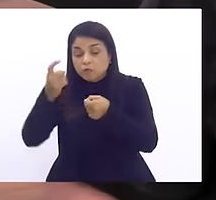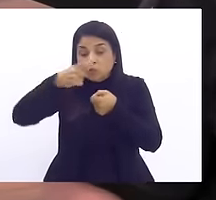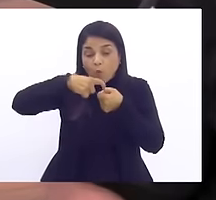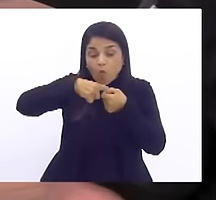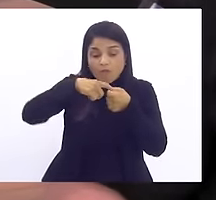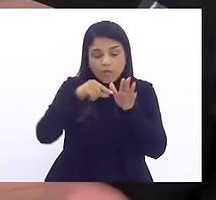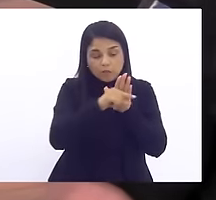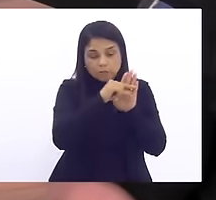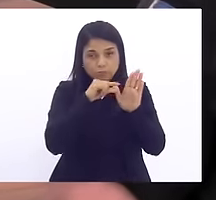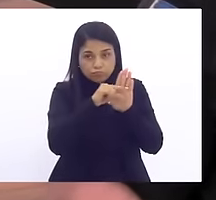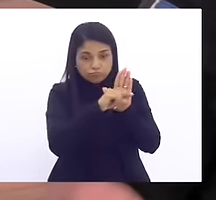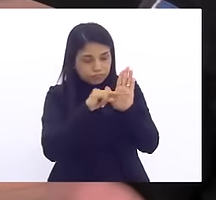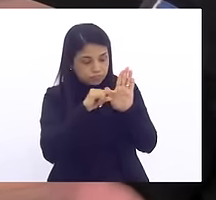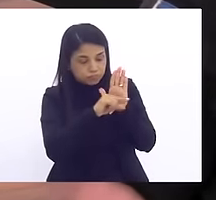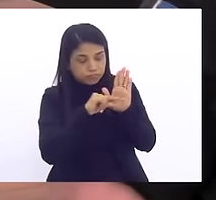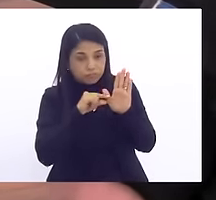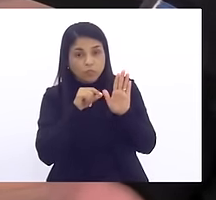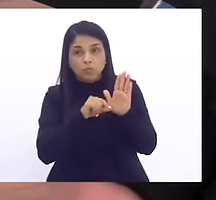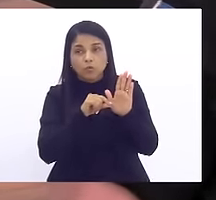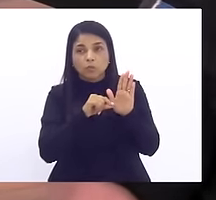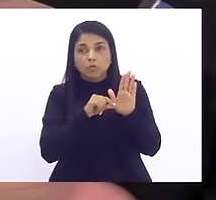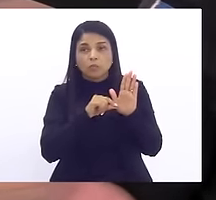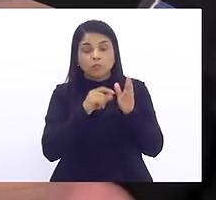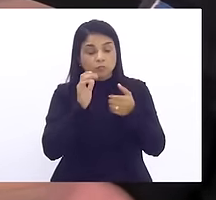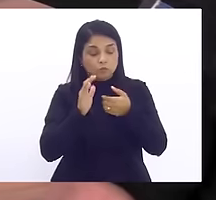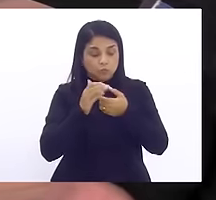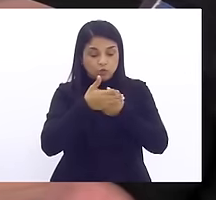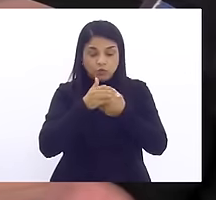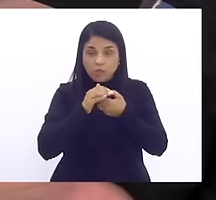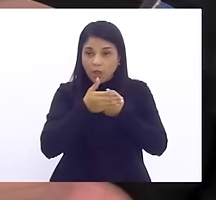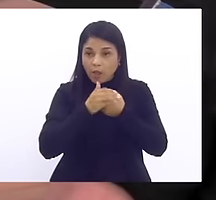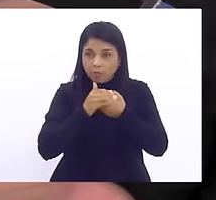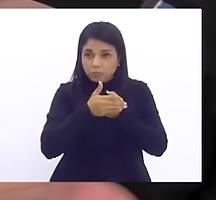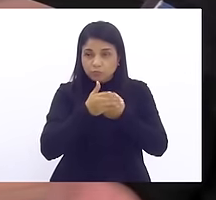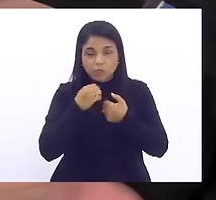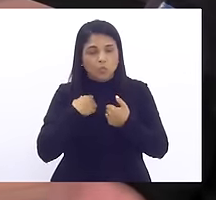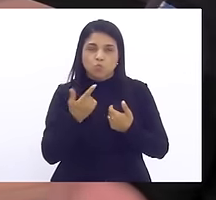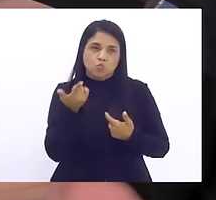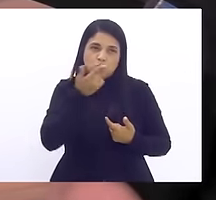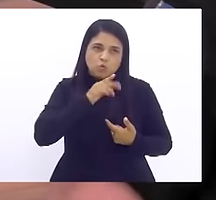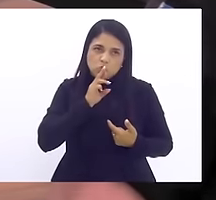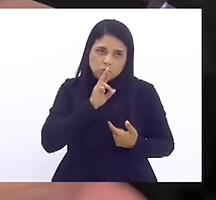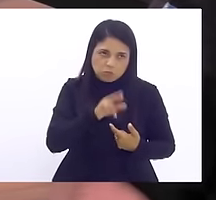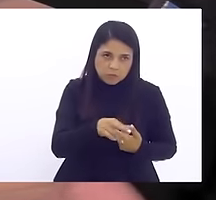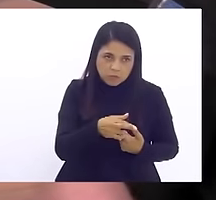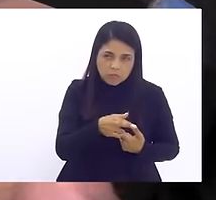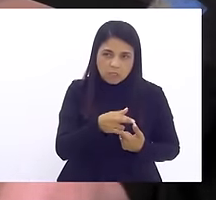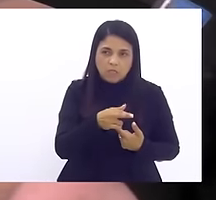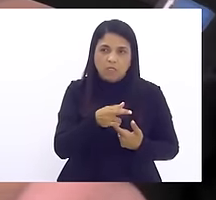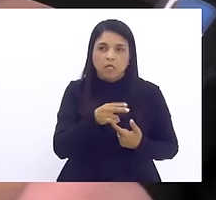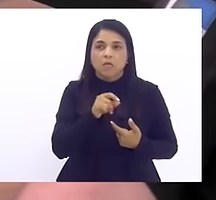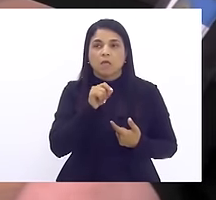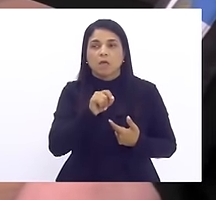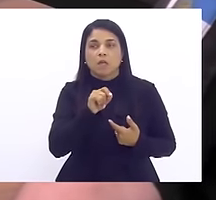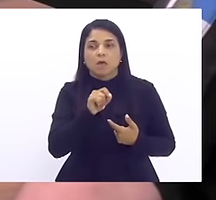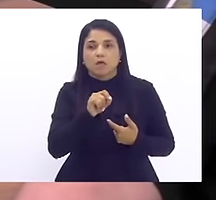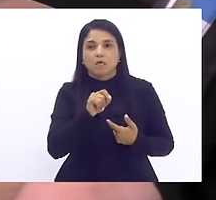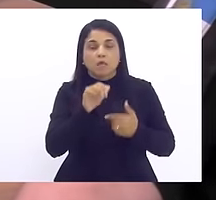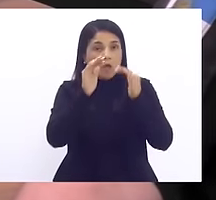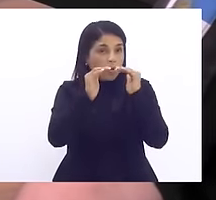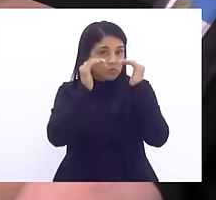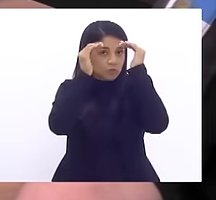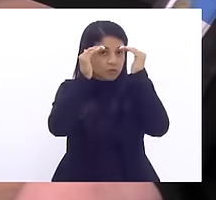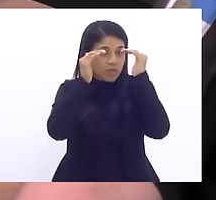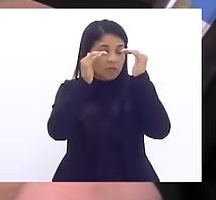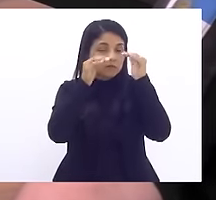é o que é colocado nos termos do convênio eu não consigo responder por exemplo porque o que é delegado o autoridade